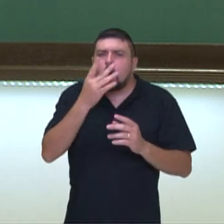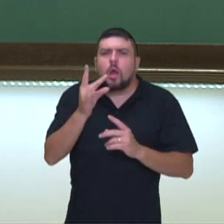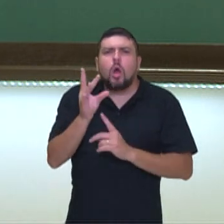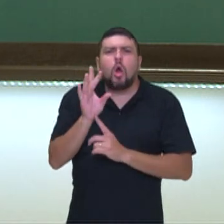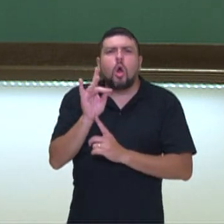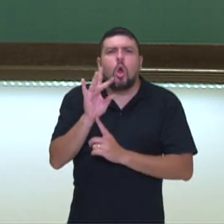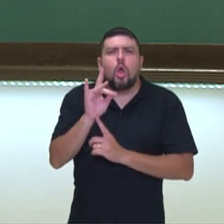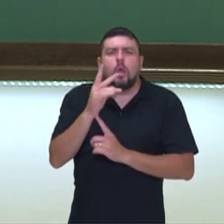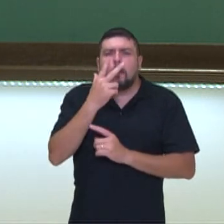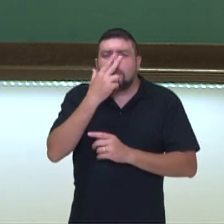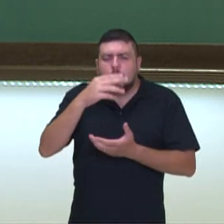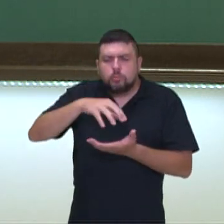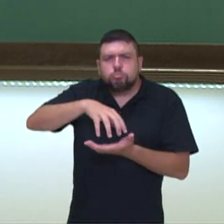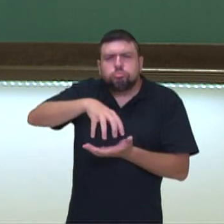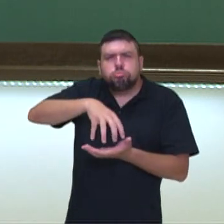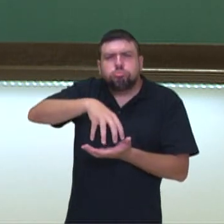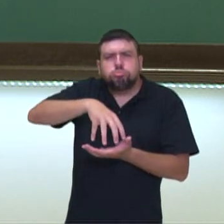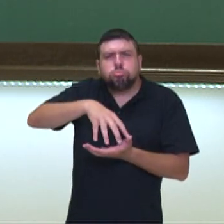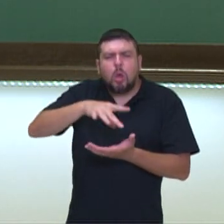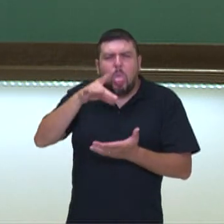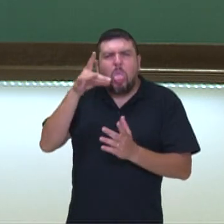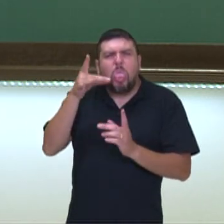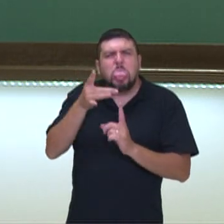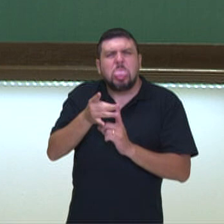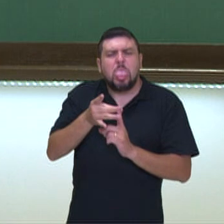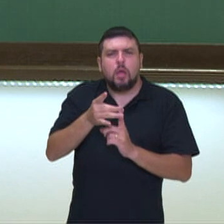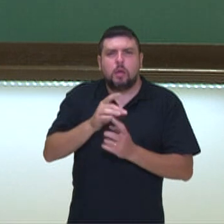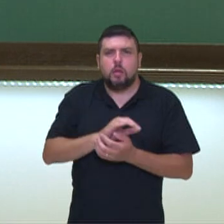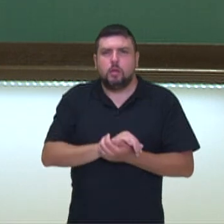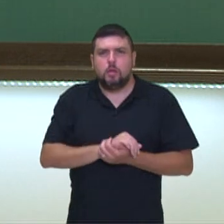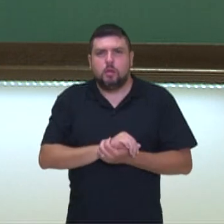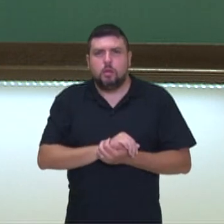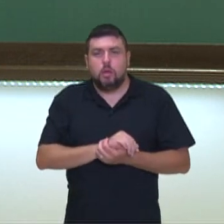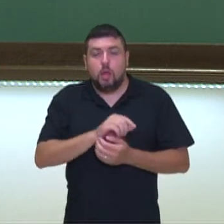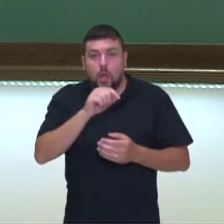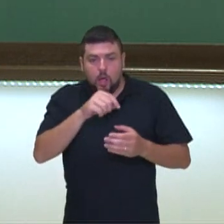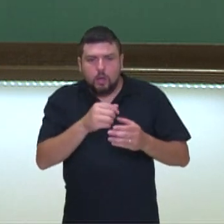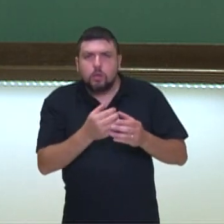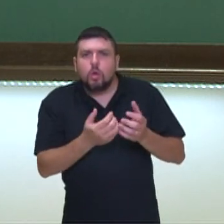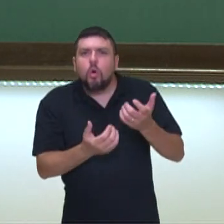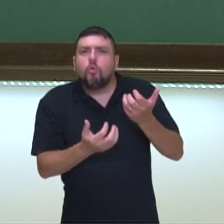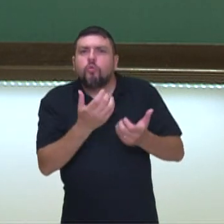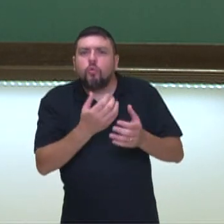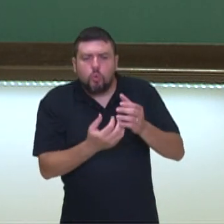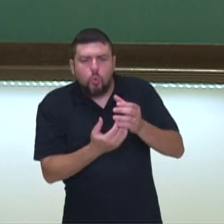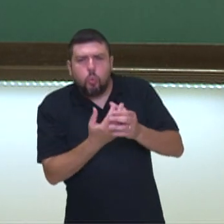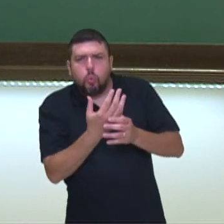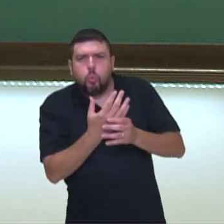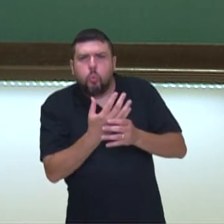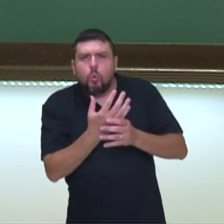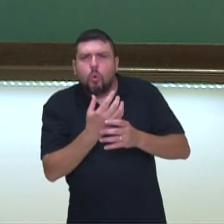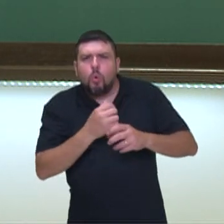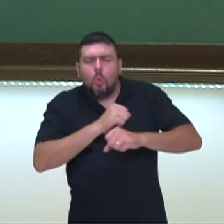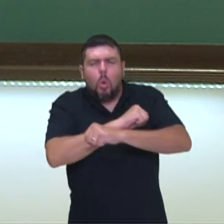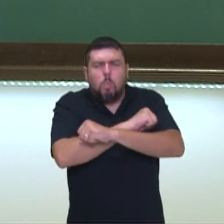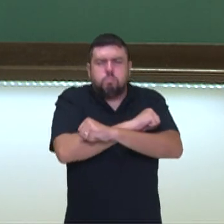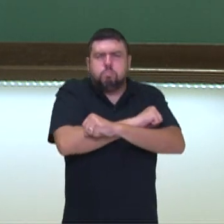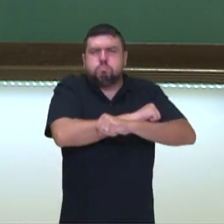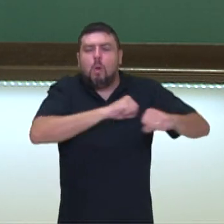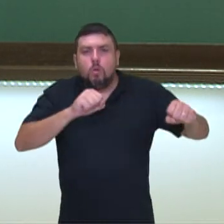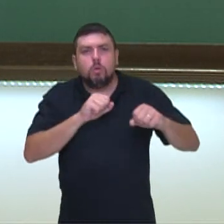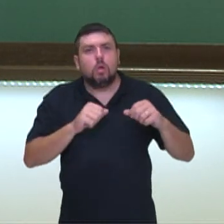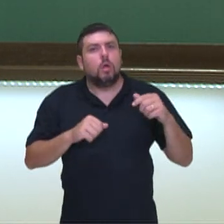pouco de gelatina, só que mais grudento. Tá? E aquilo, quando pega fogo, não tem um poder de explosão tão alto quanto uma